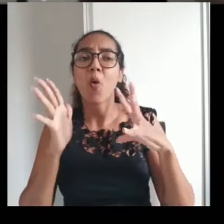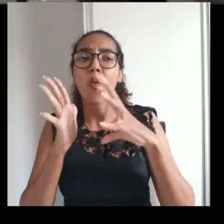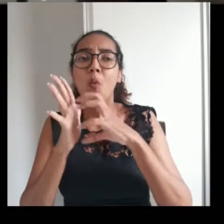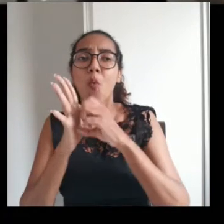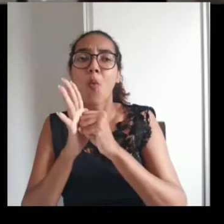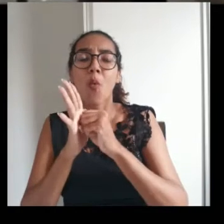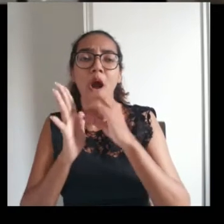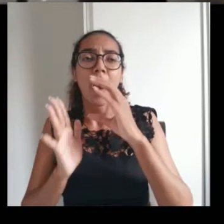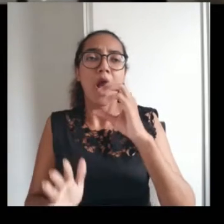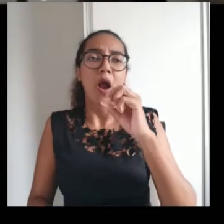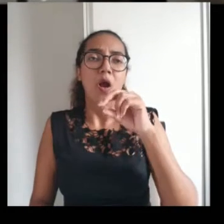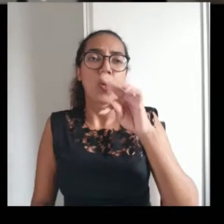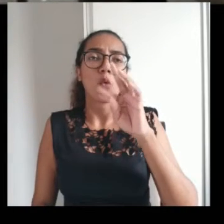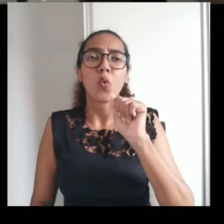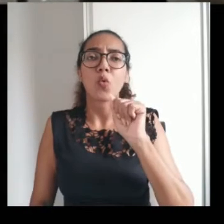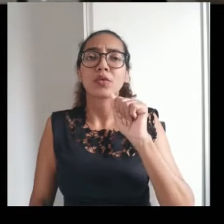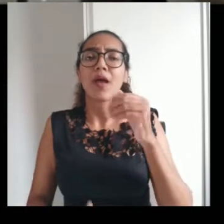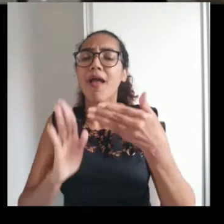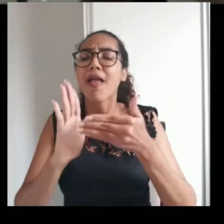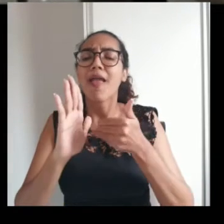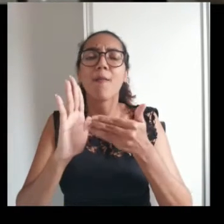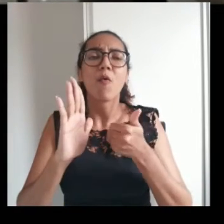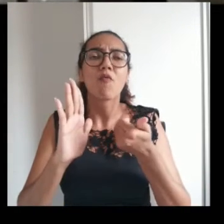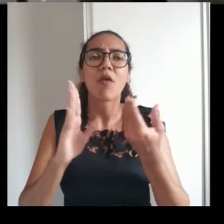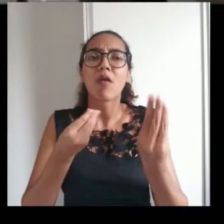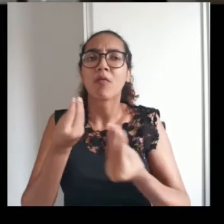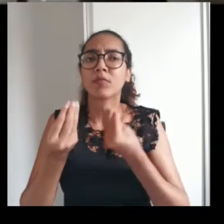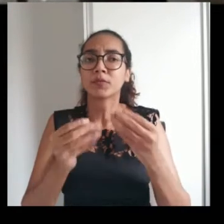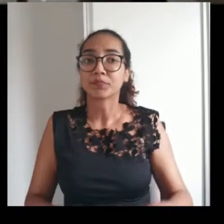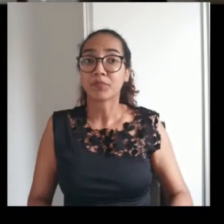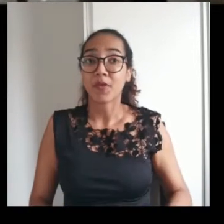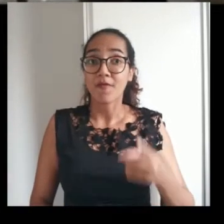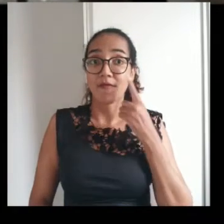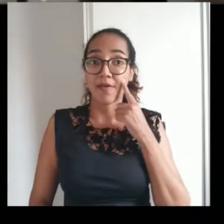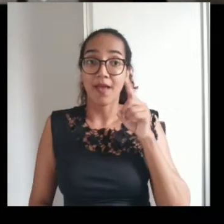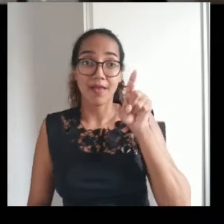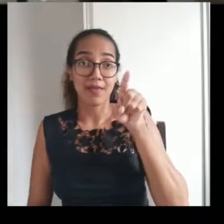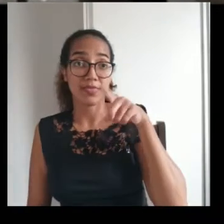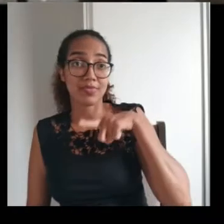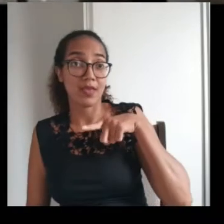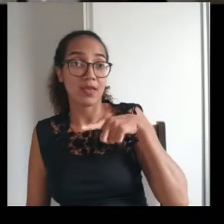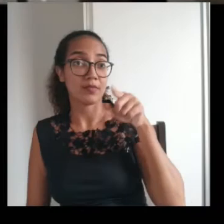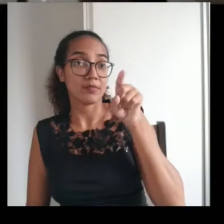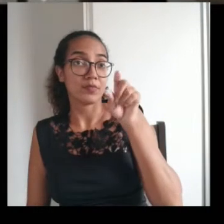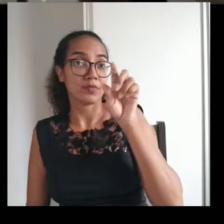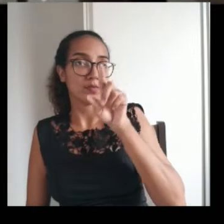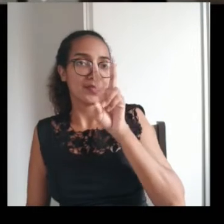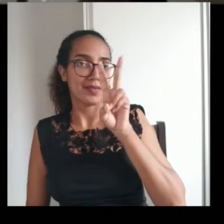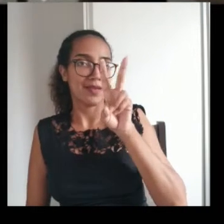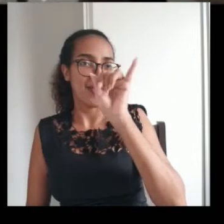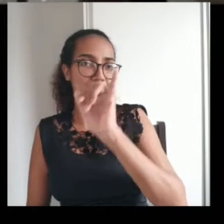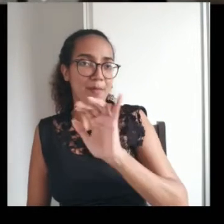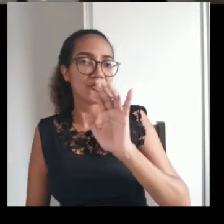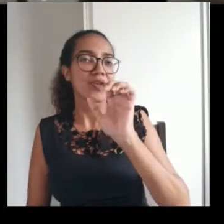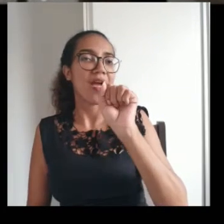analisar aqui, a gente tem um array, né? E aí, imagine que eu vou